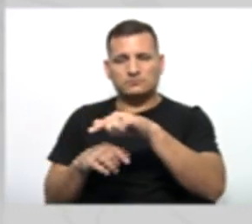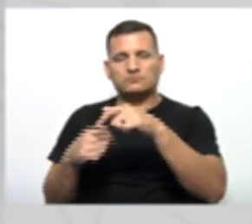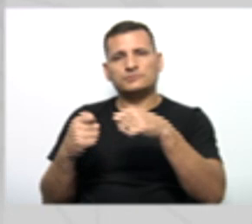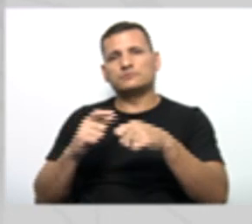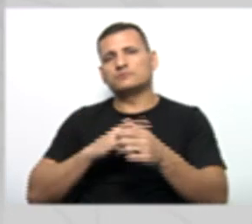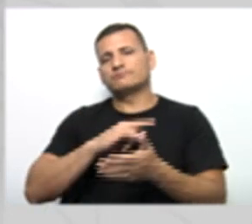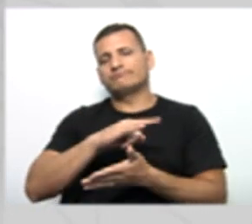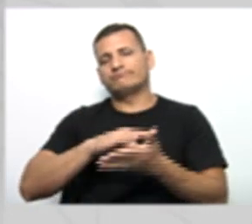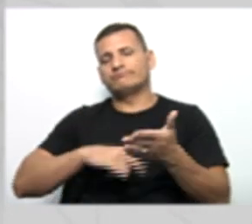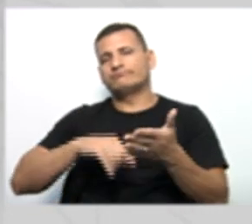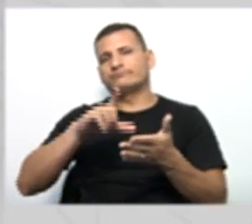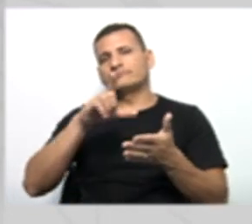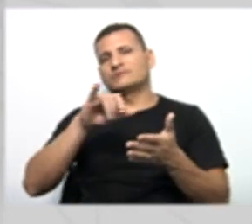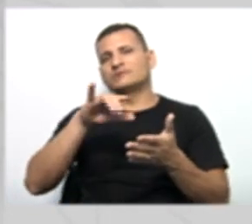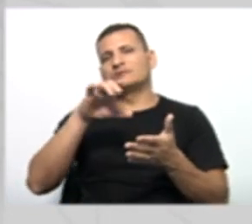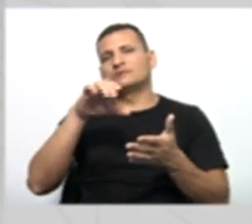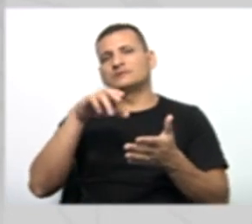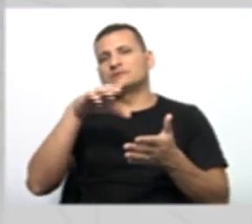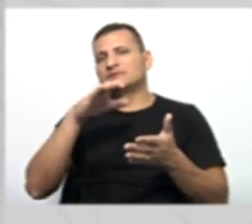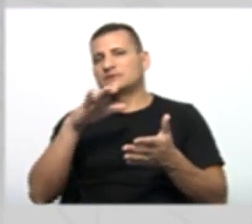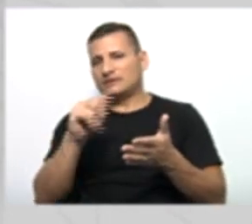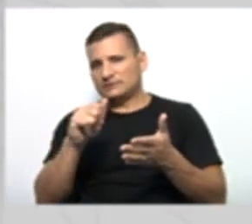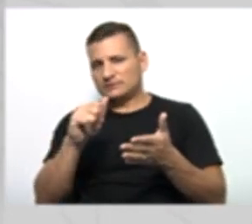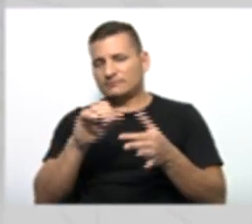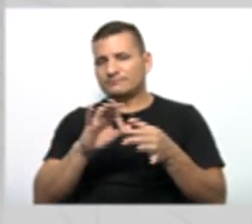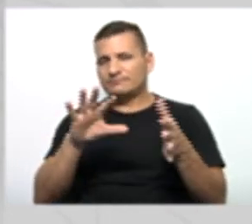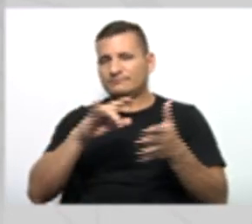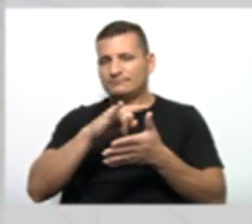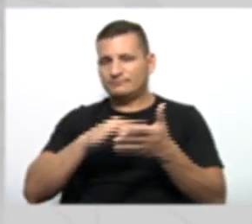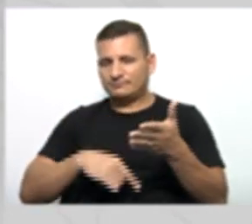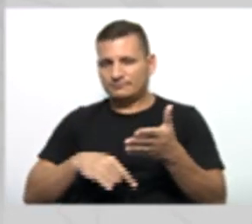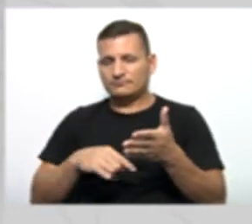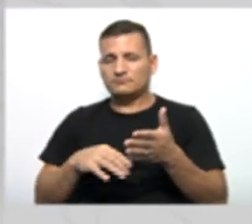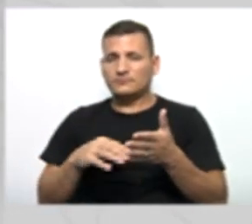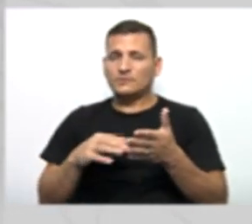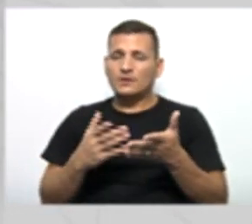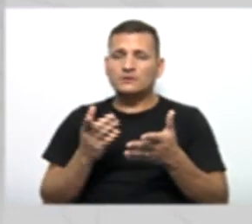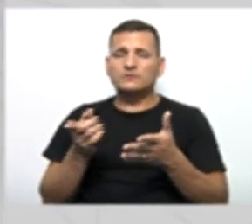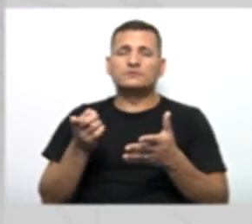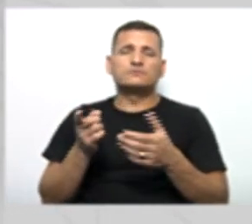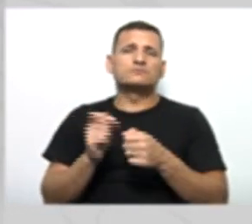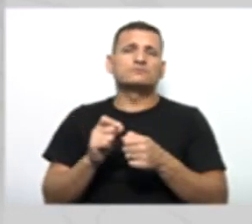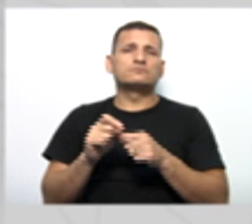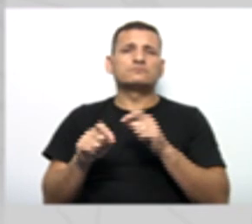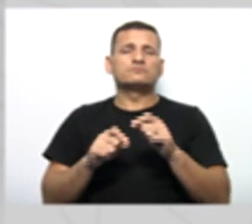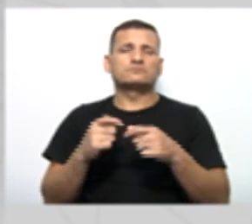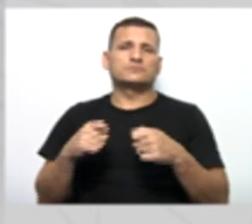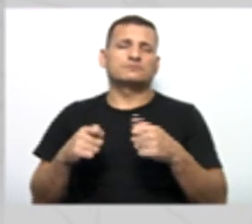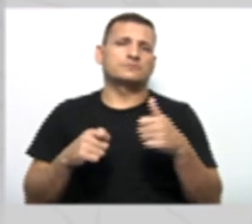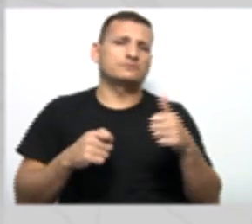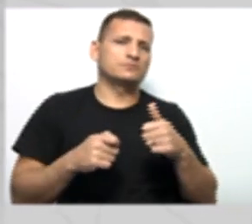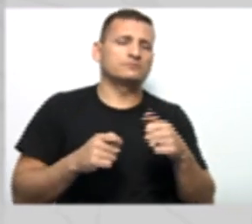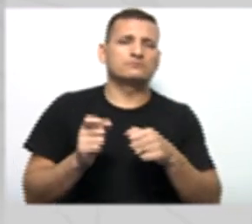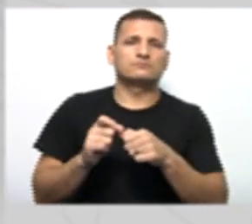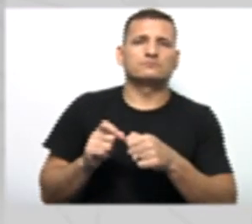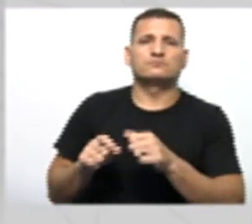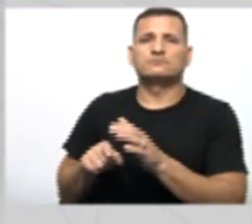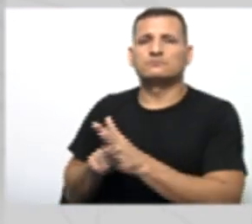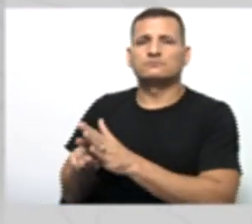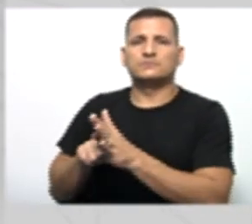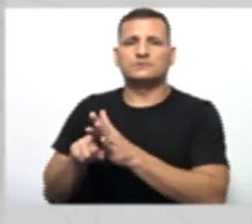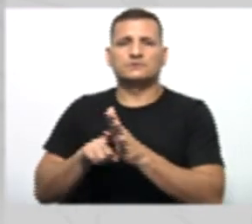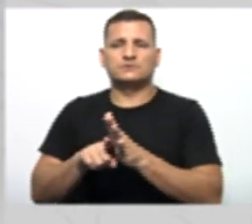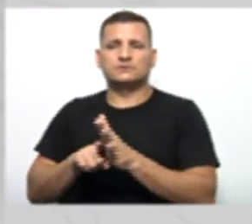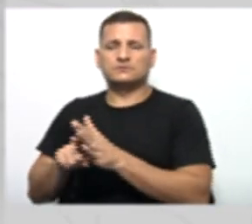licença ambiental. E para obter essa licença ambiental, ela precisa fazer estudo de impactos ambientais.